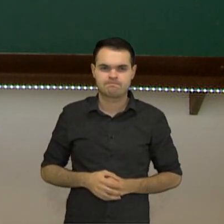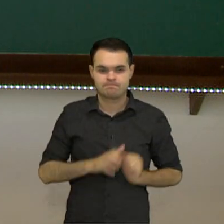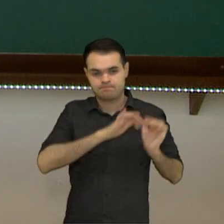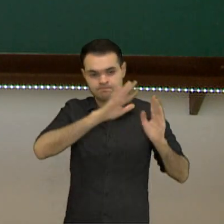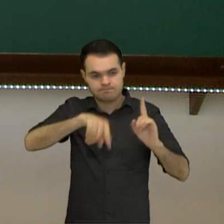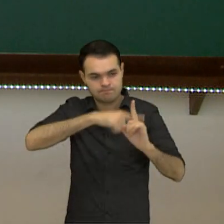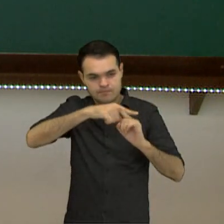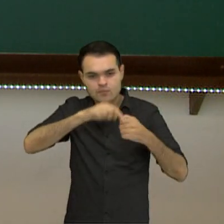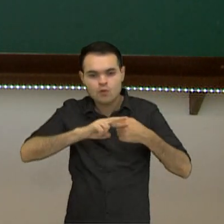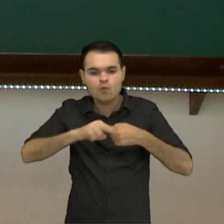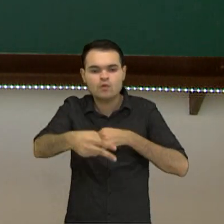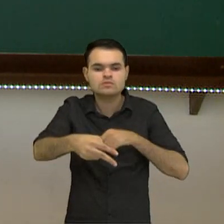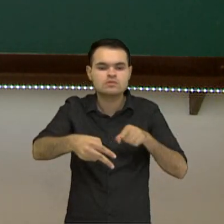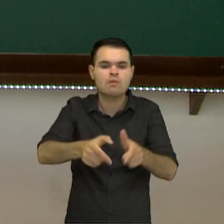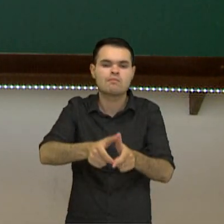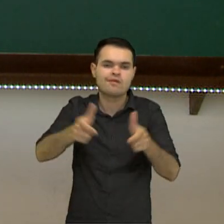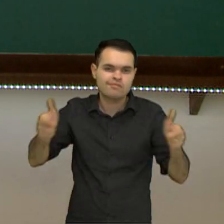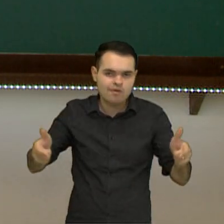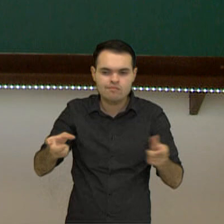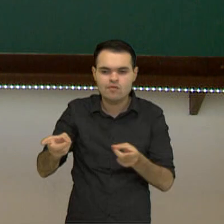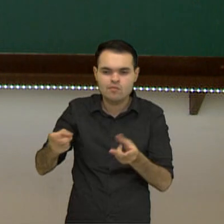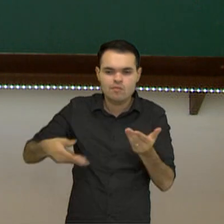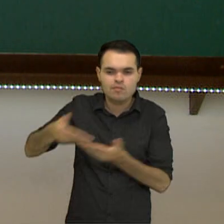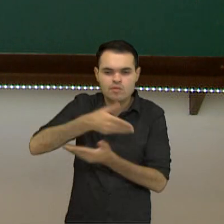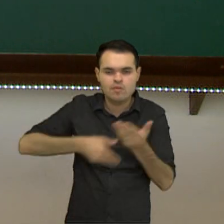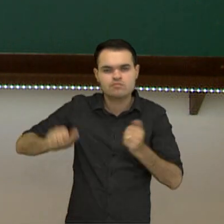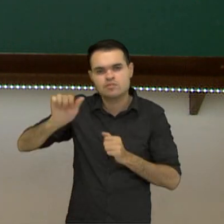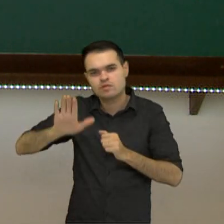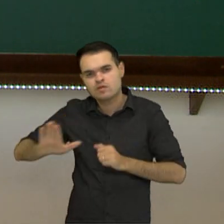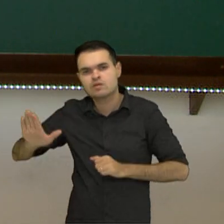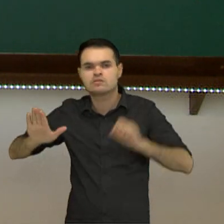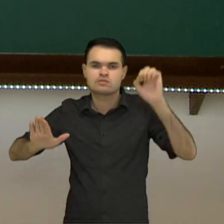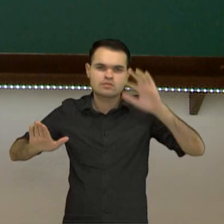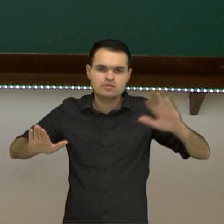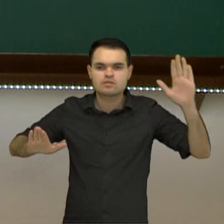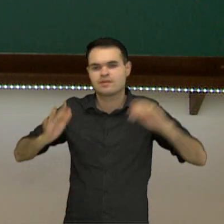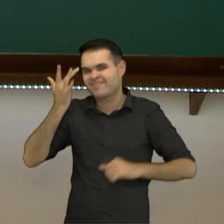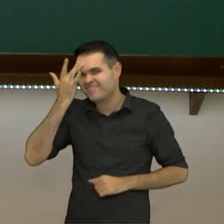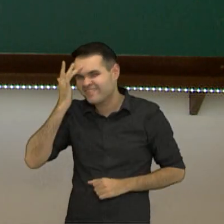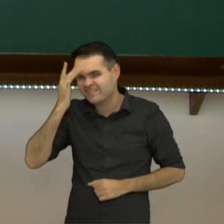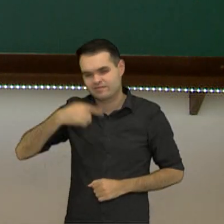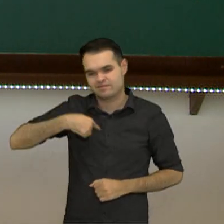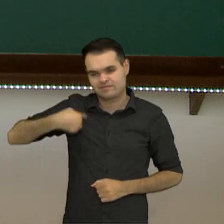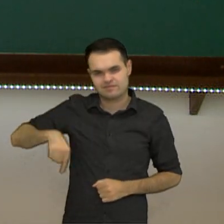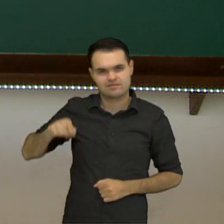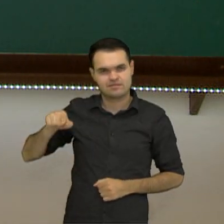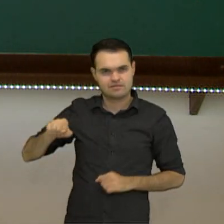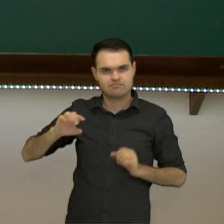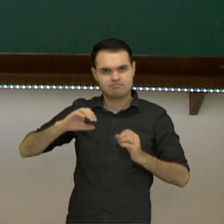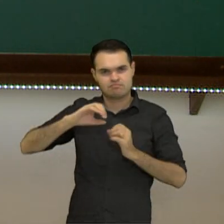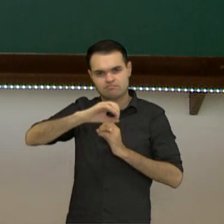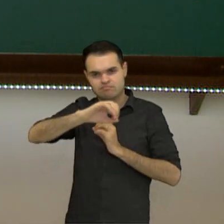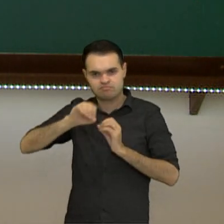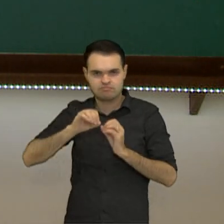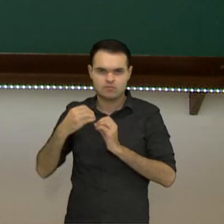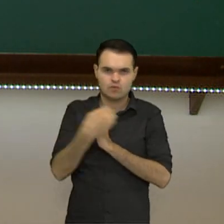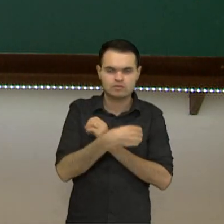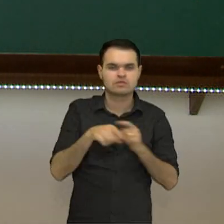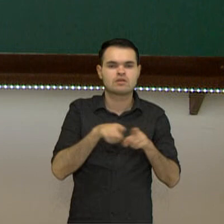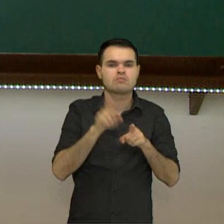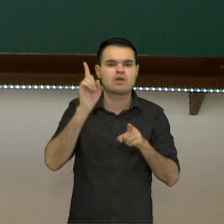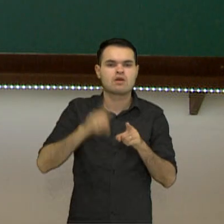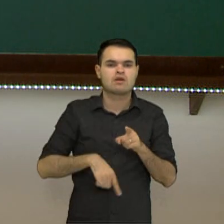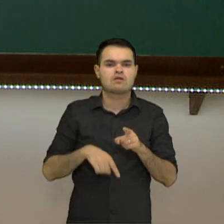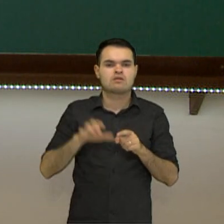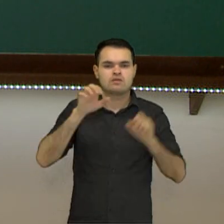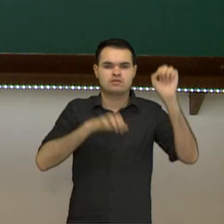Consequências, né? O aumento do comércio entre o Oriente, Índia, China, né, a região ali do Oriente, e o Ocidente, né, a região